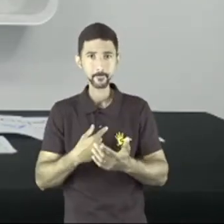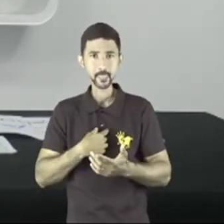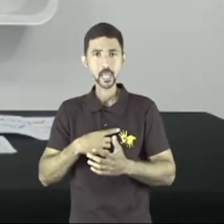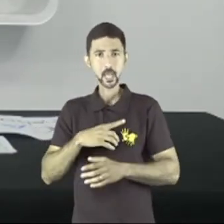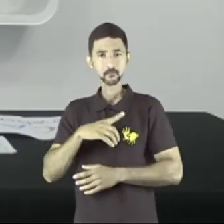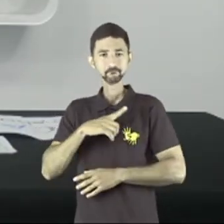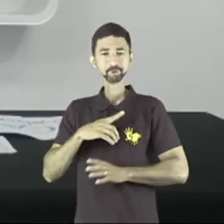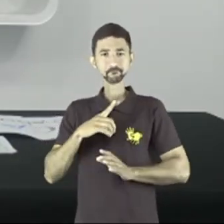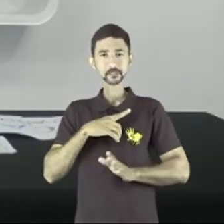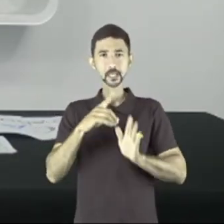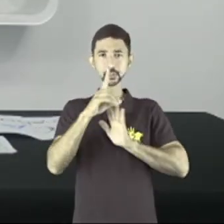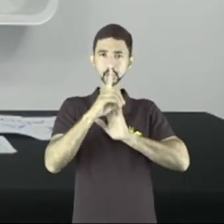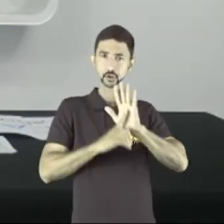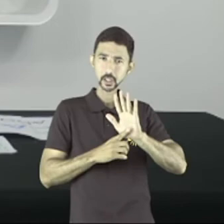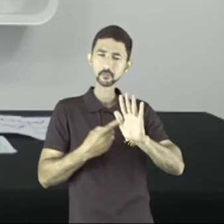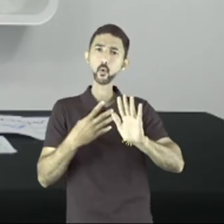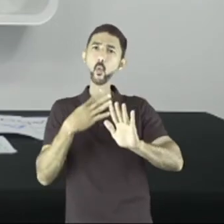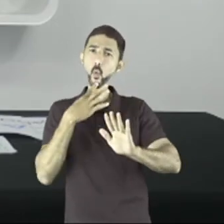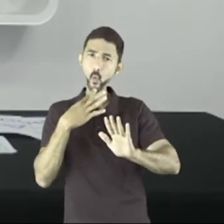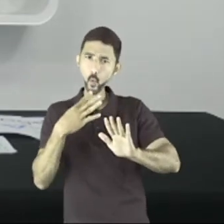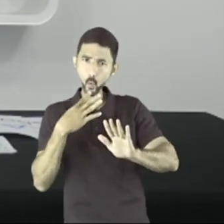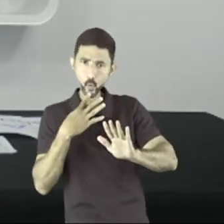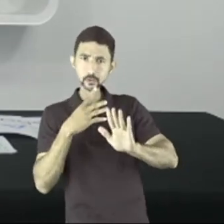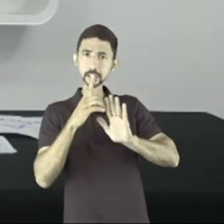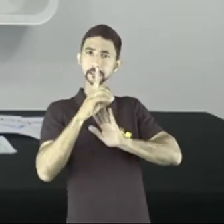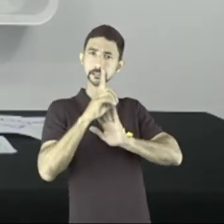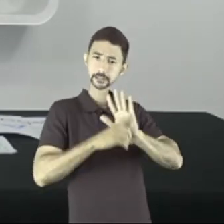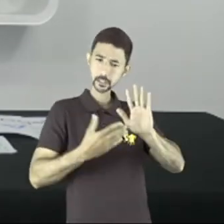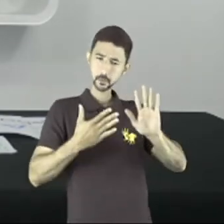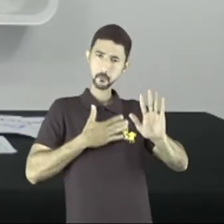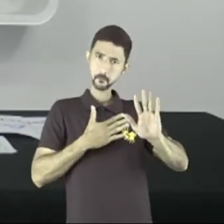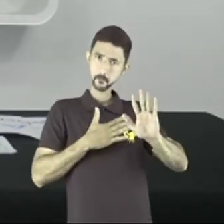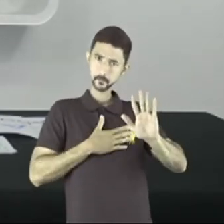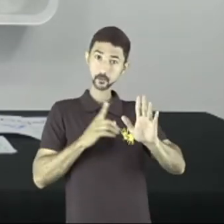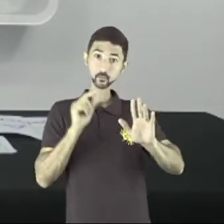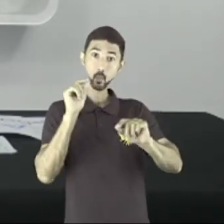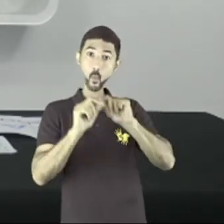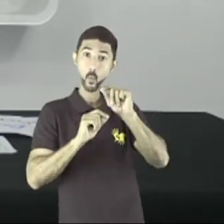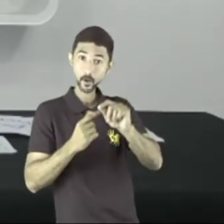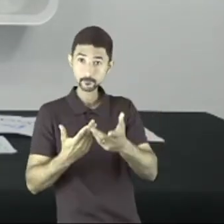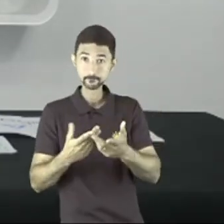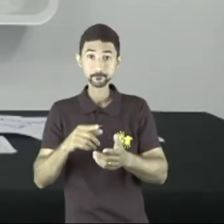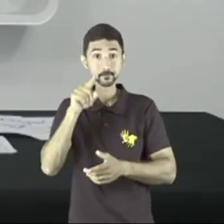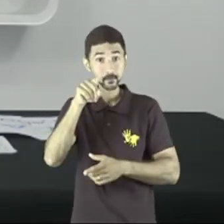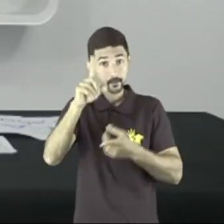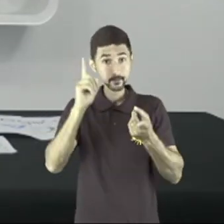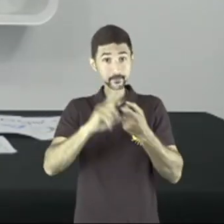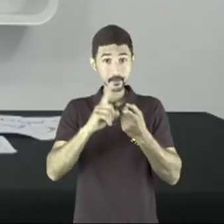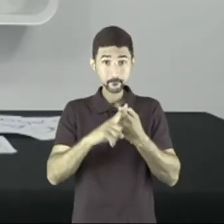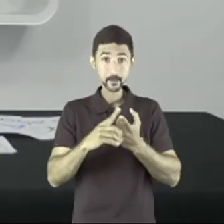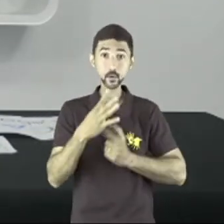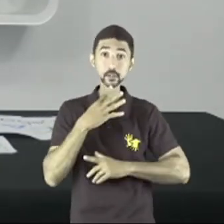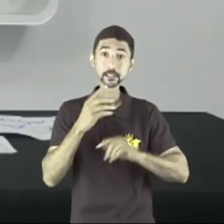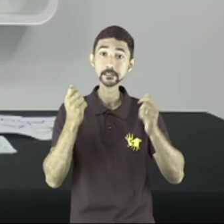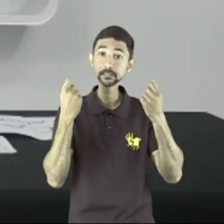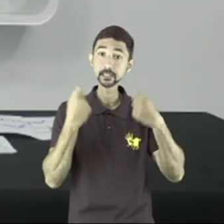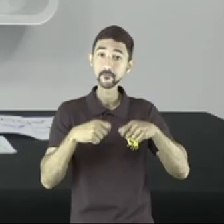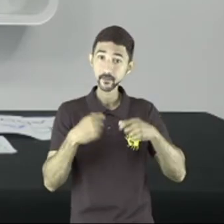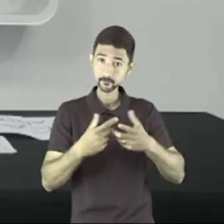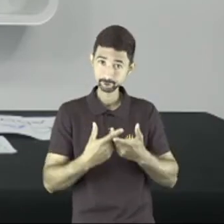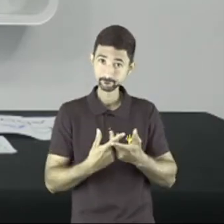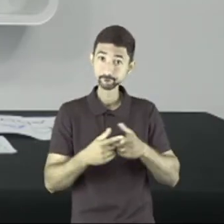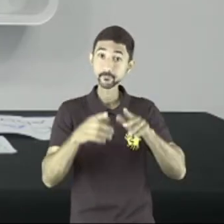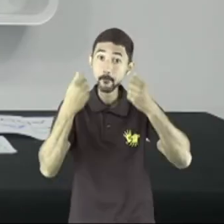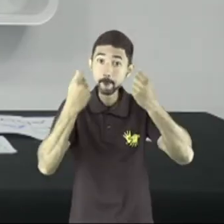tenho direito e se eu reconheço e conheço os meus direitos, sabe o que isso quer dizer? Que você também conhece os seus deveres e